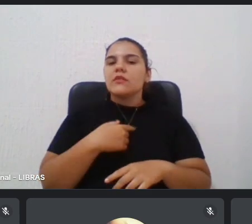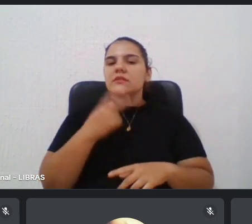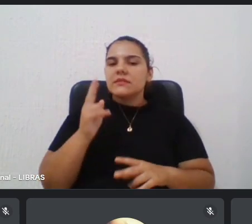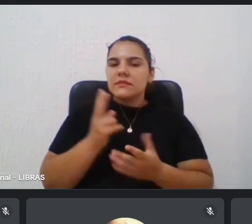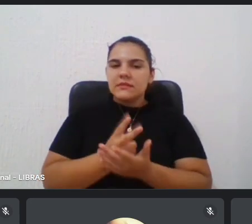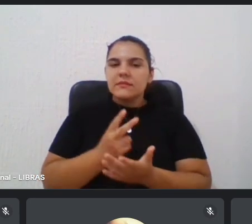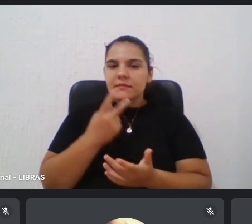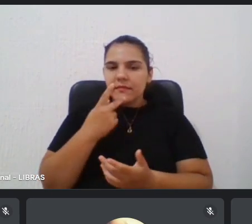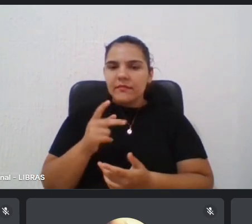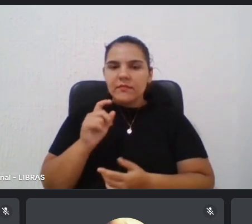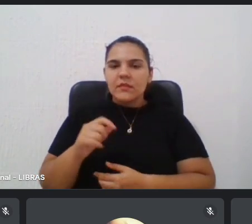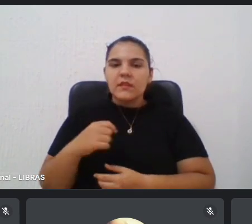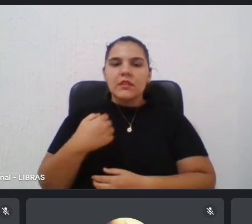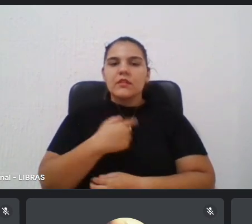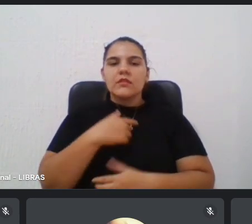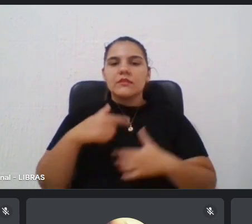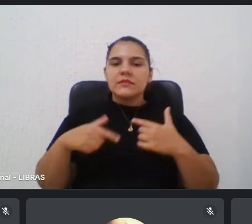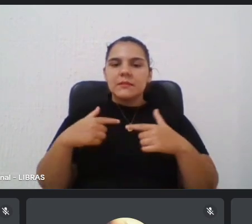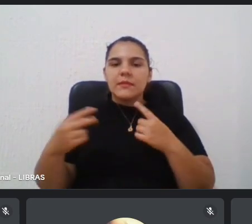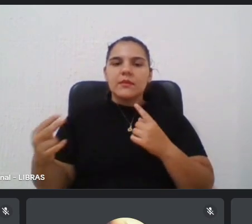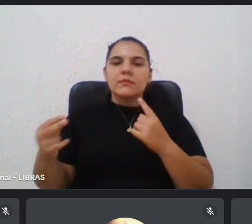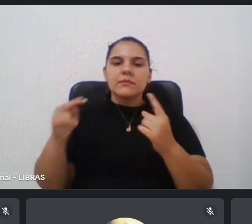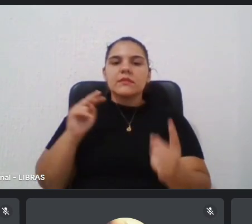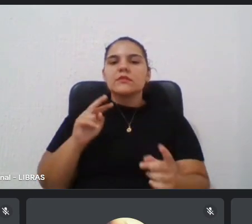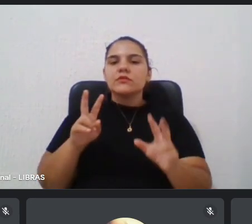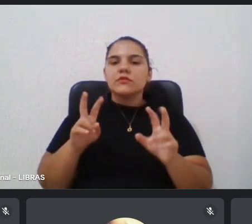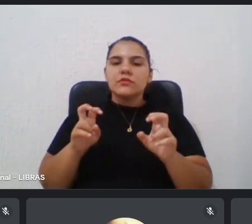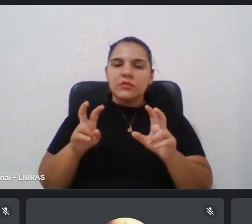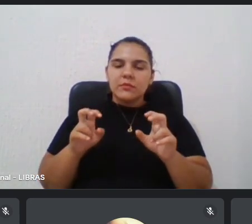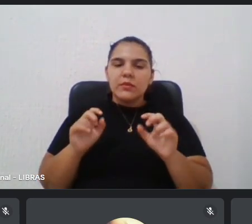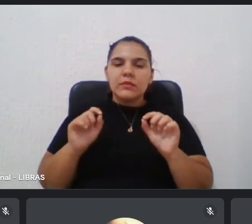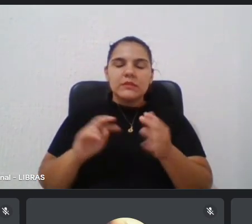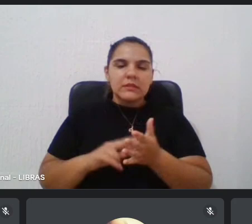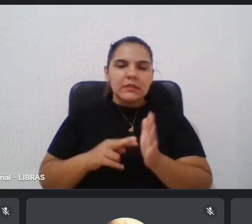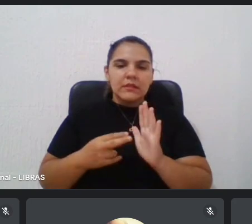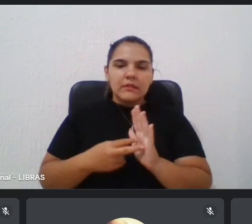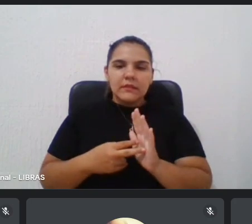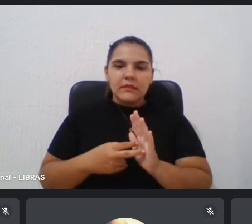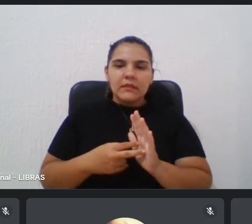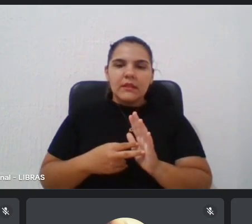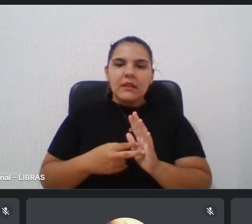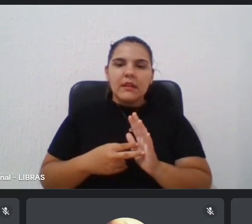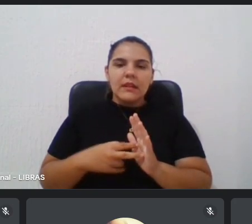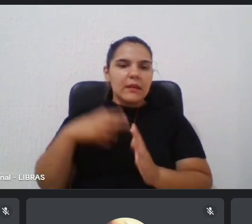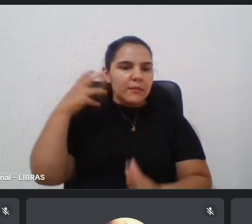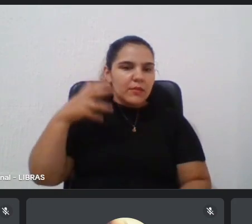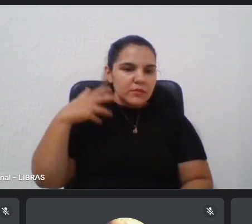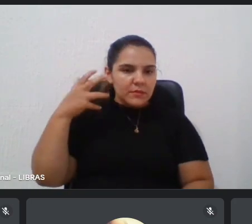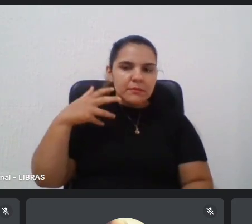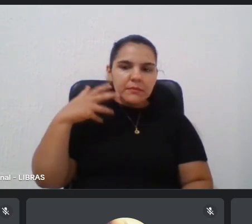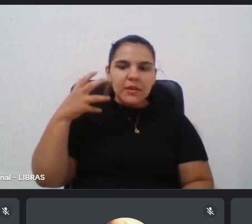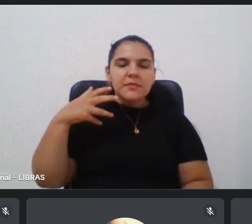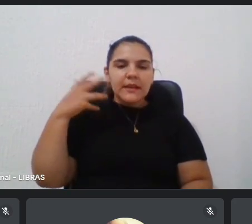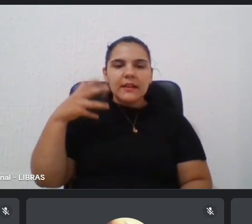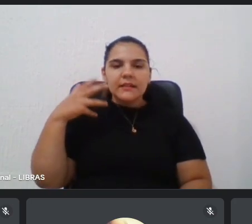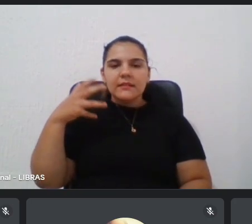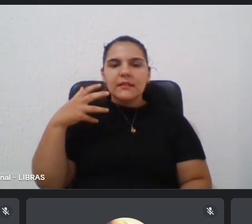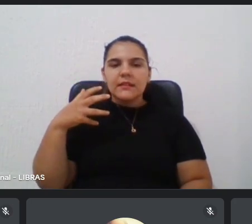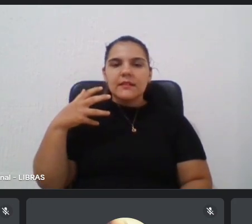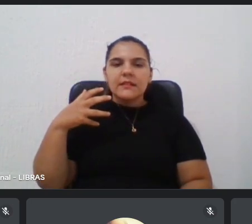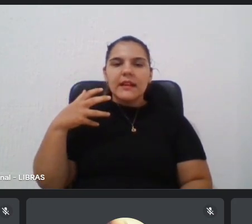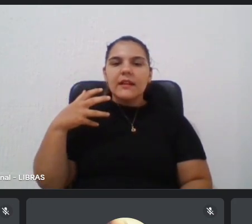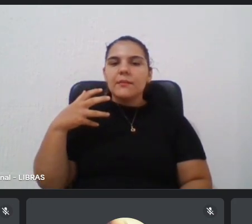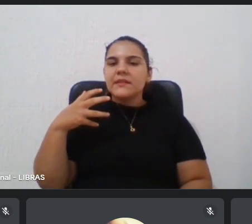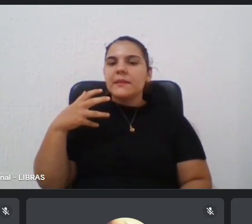perspectiva do que é a música psicodélica, a cultura psicodélica. Não é só sobre música que a gente está falando.